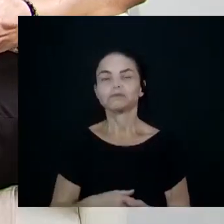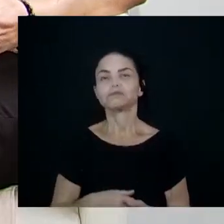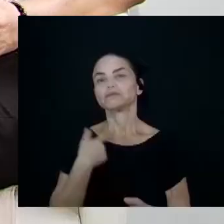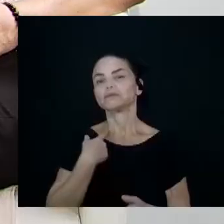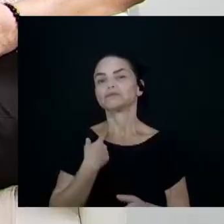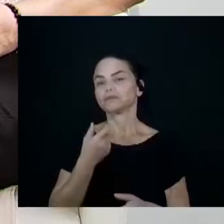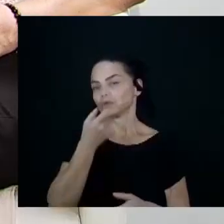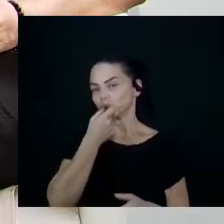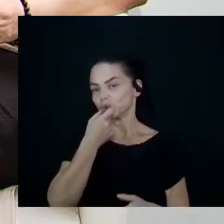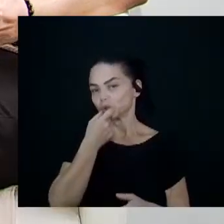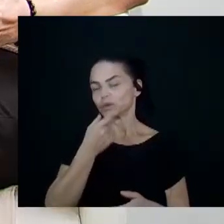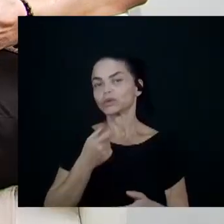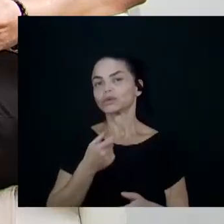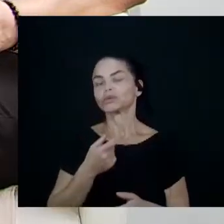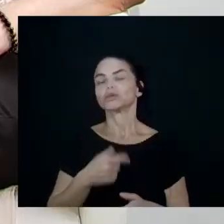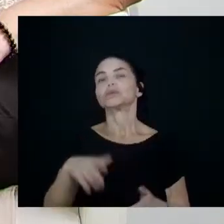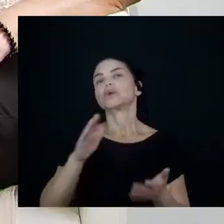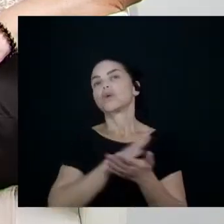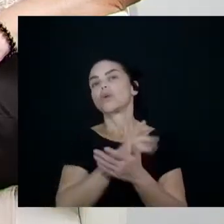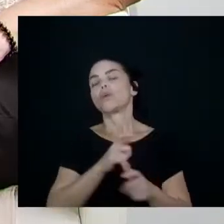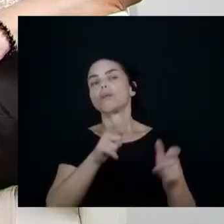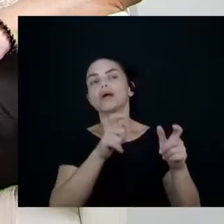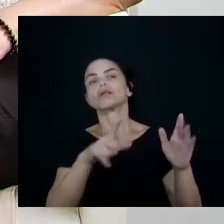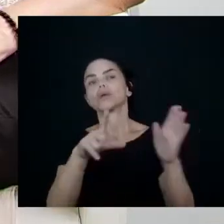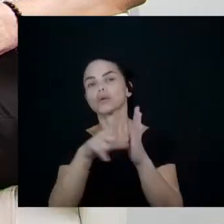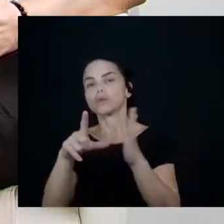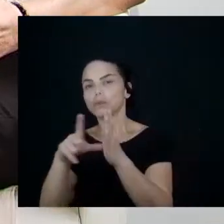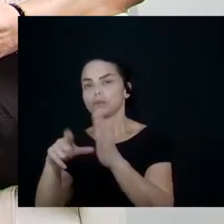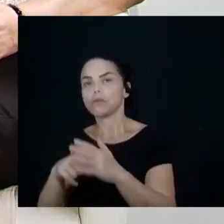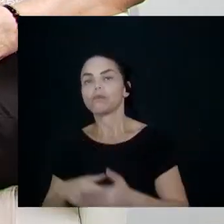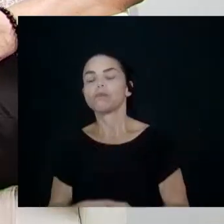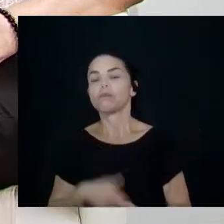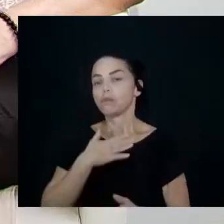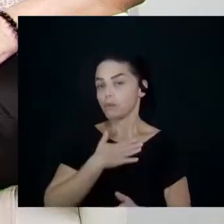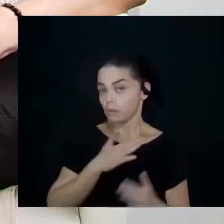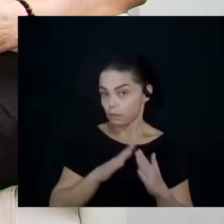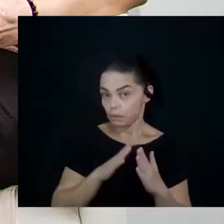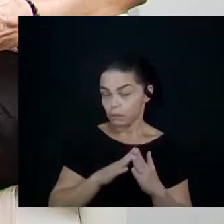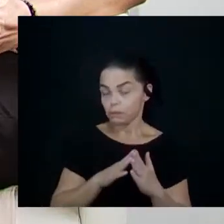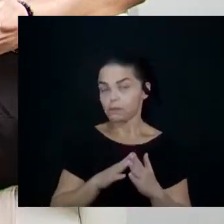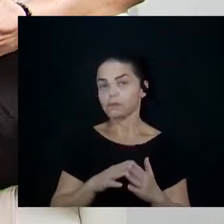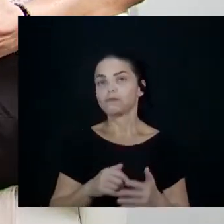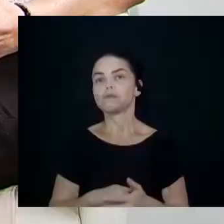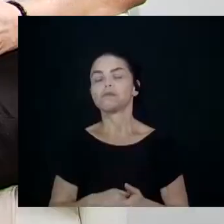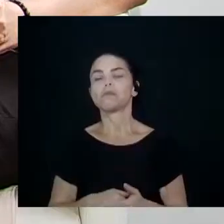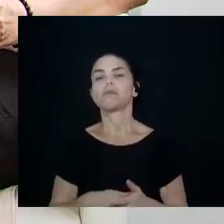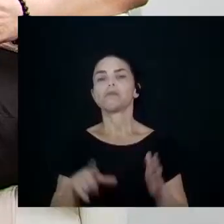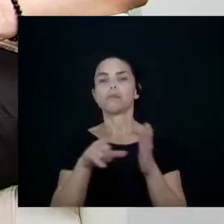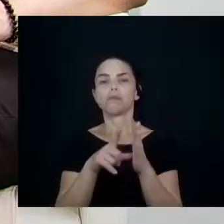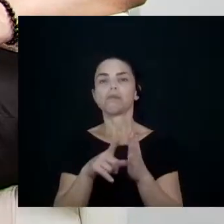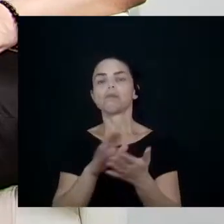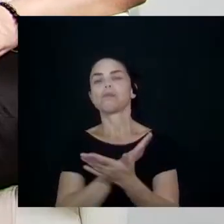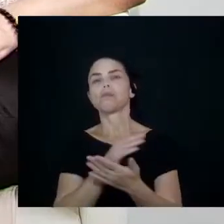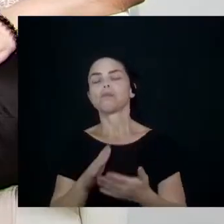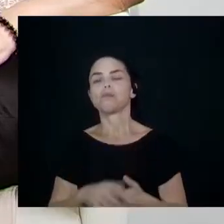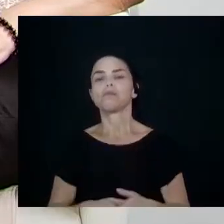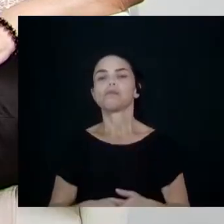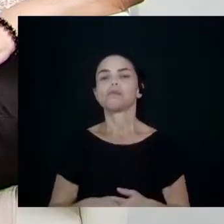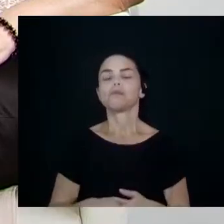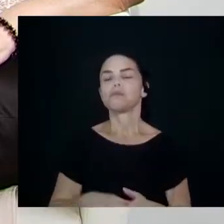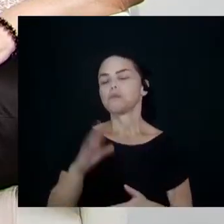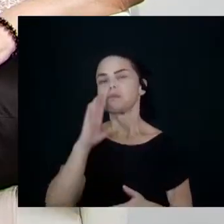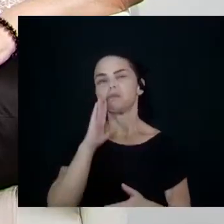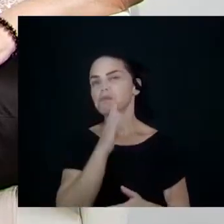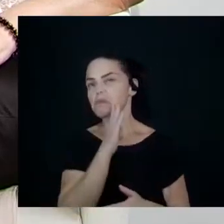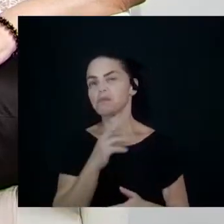eu deixo as minhas bolachas em alguns lugares, né? Faço também pela minha casa, eu deixo em lojas, em alguns outros estabelecimentos.